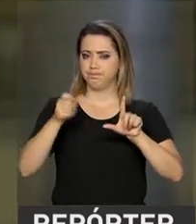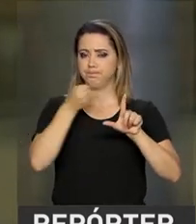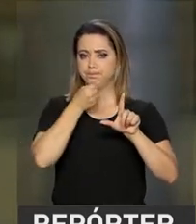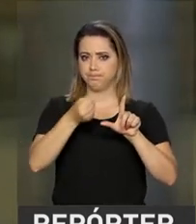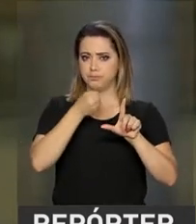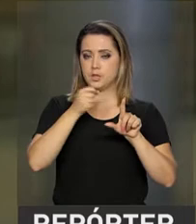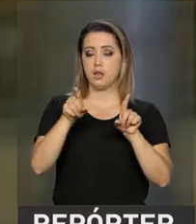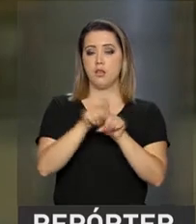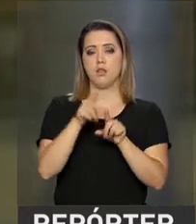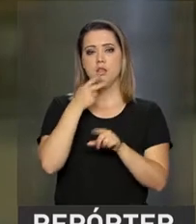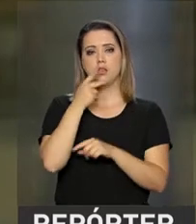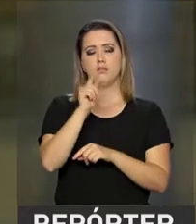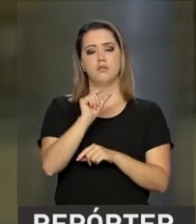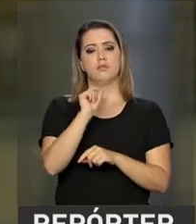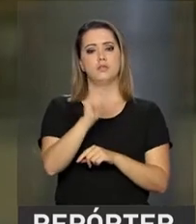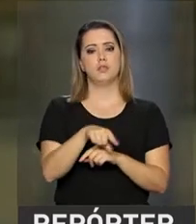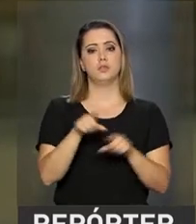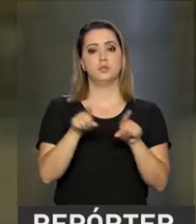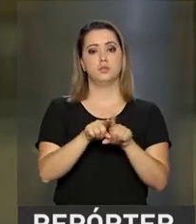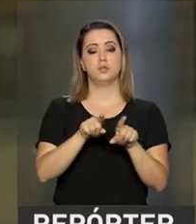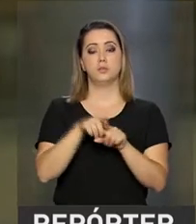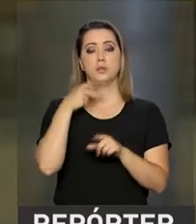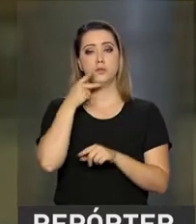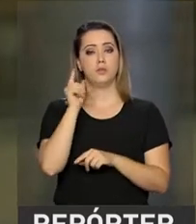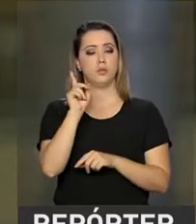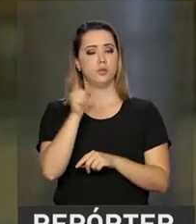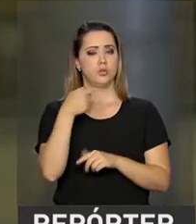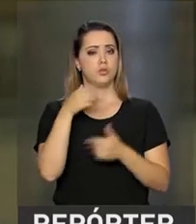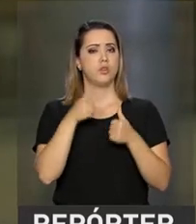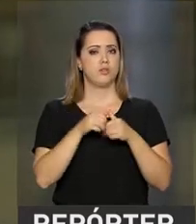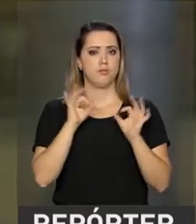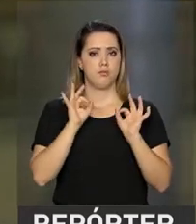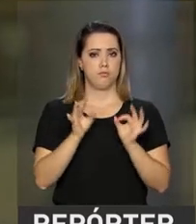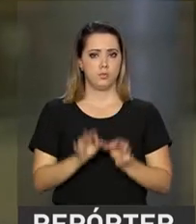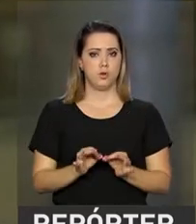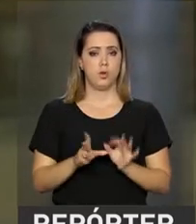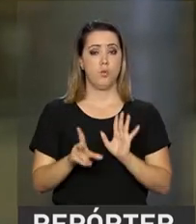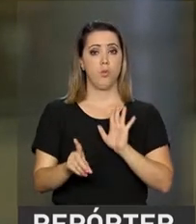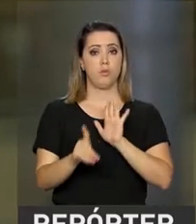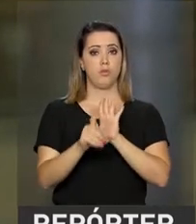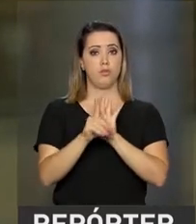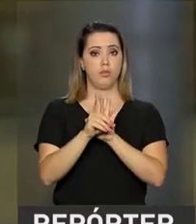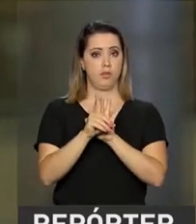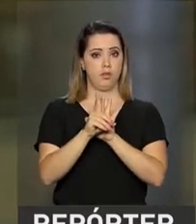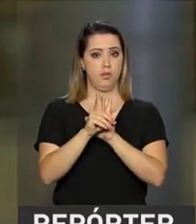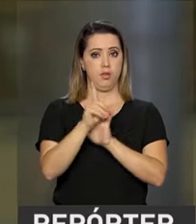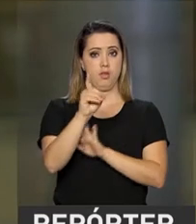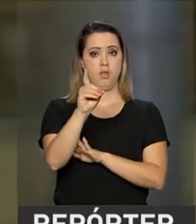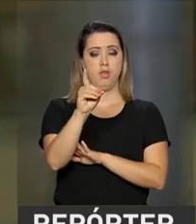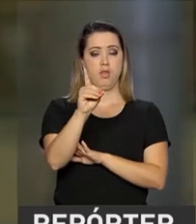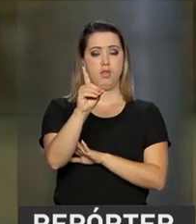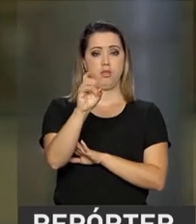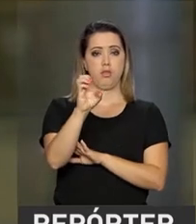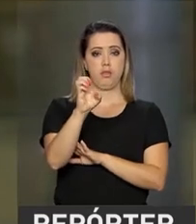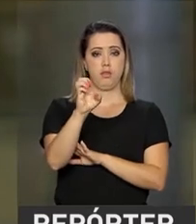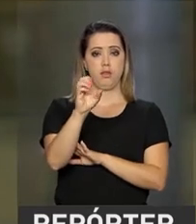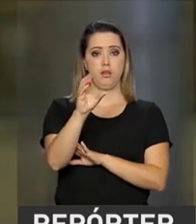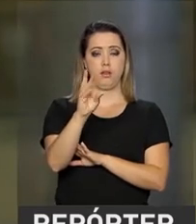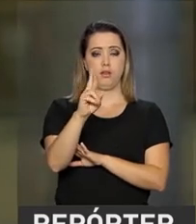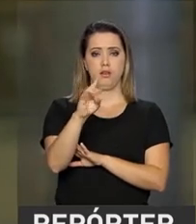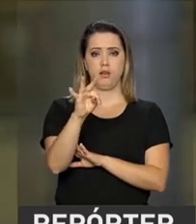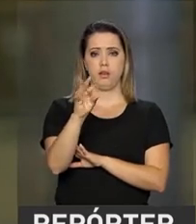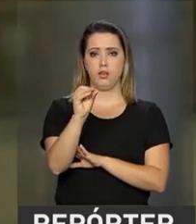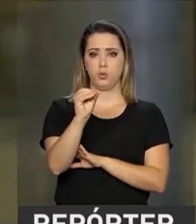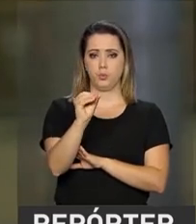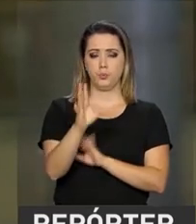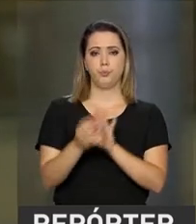sérgio e chegou em também adiantou que já está pronto um decreto para o presidente michel temer assinar que cria